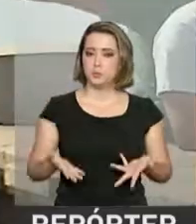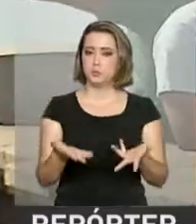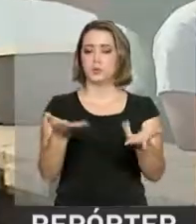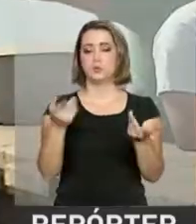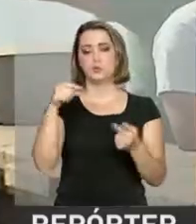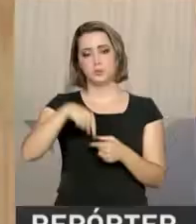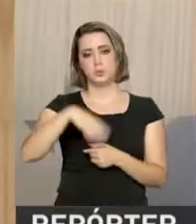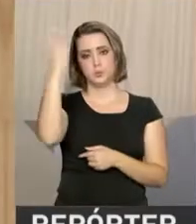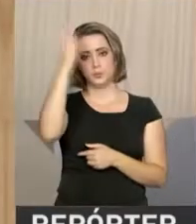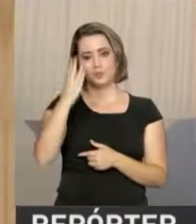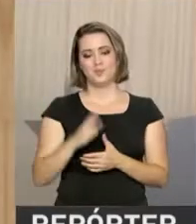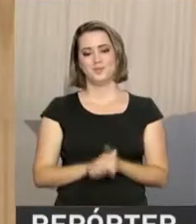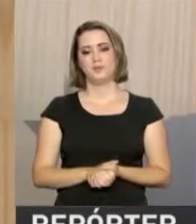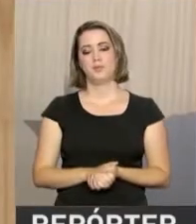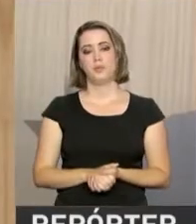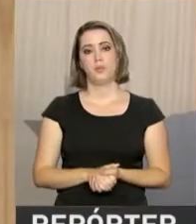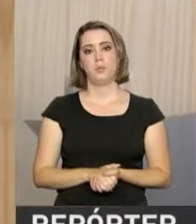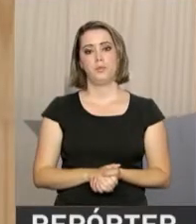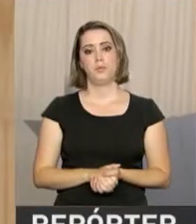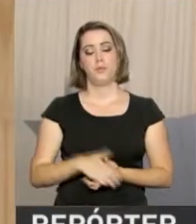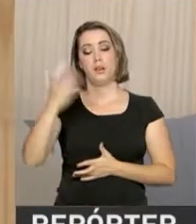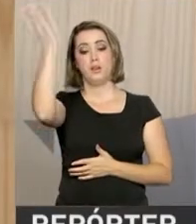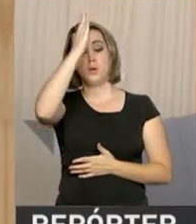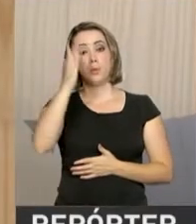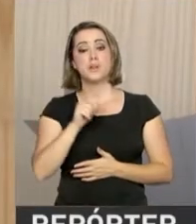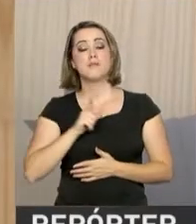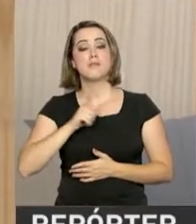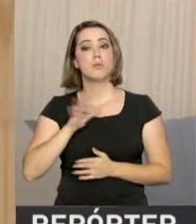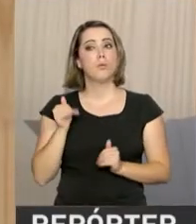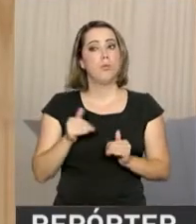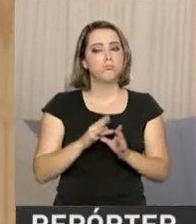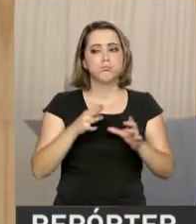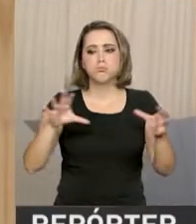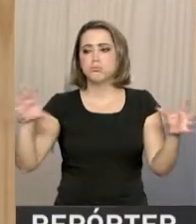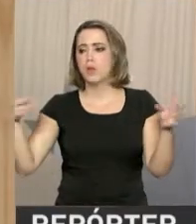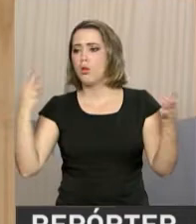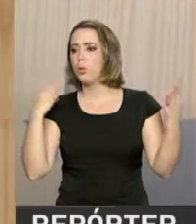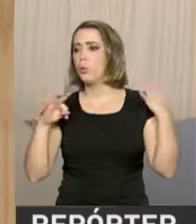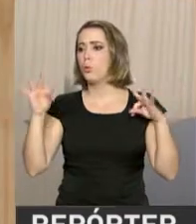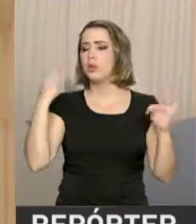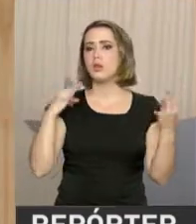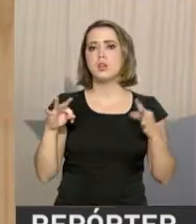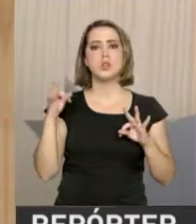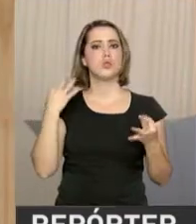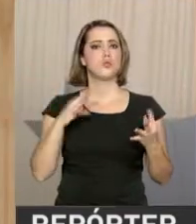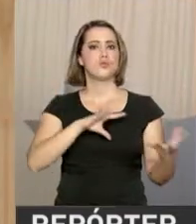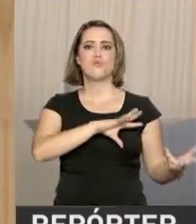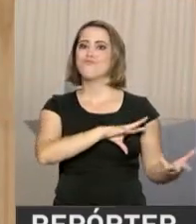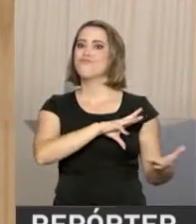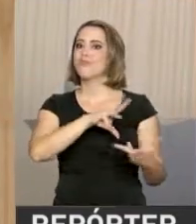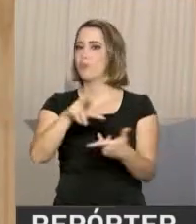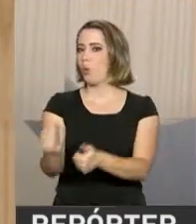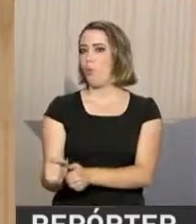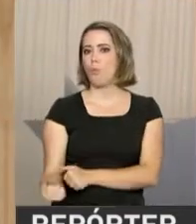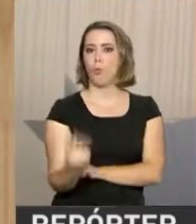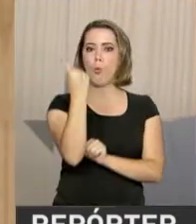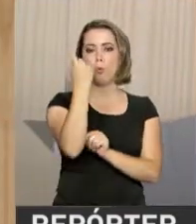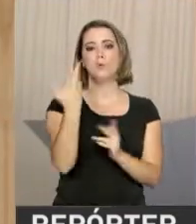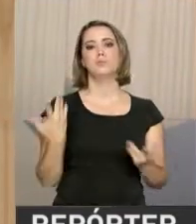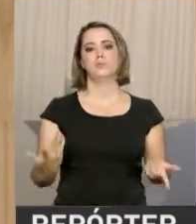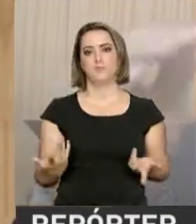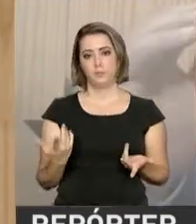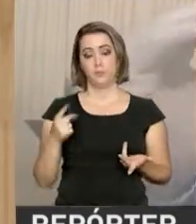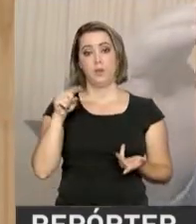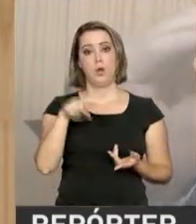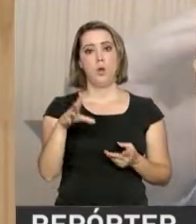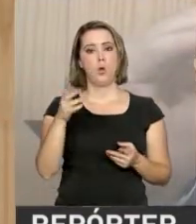no país o brasil tem maior potencial do turismo da natureza no mundo o número um fórum econômico mundial em